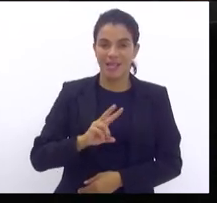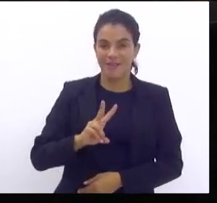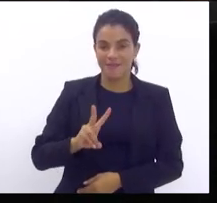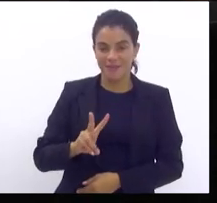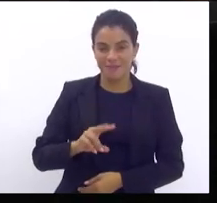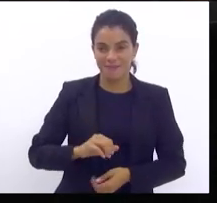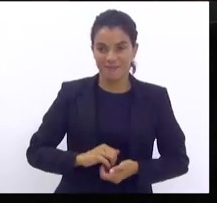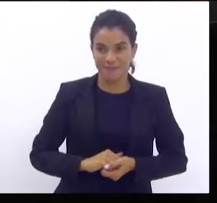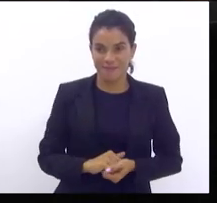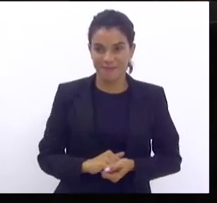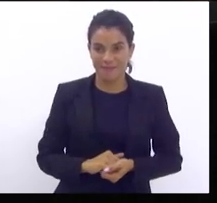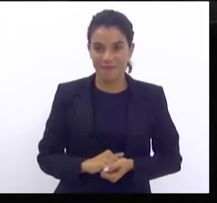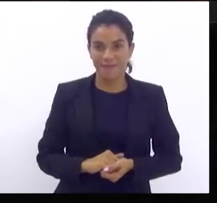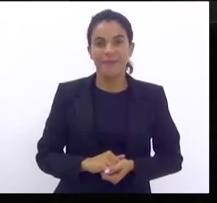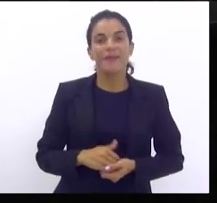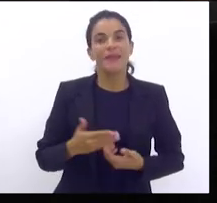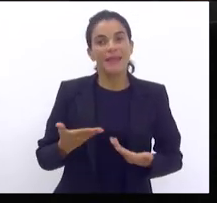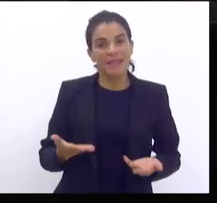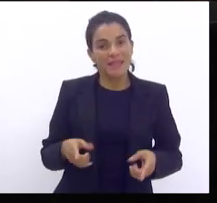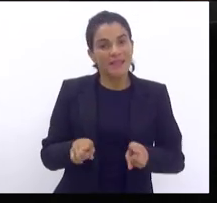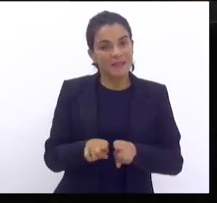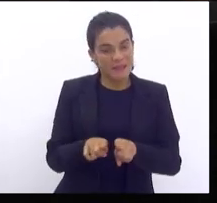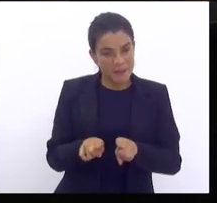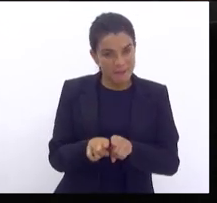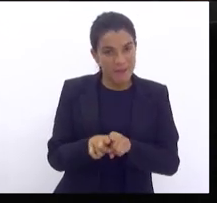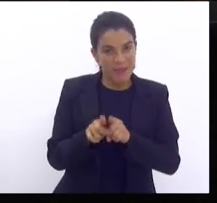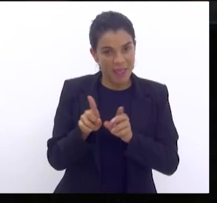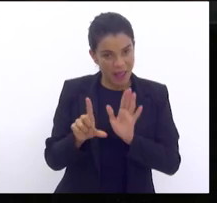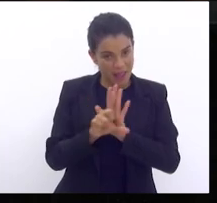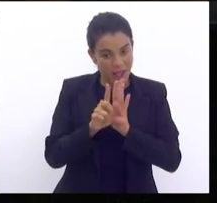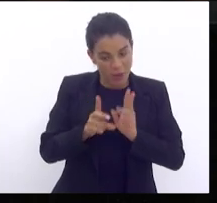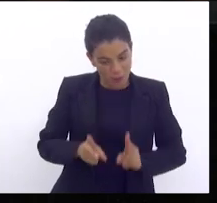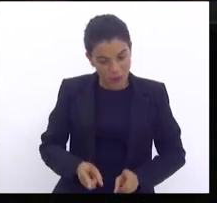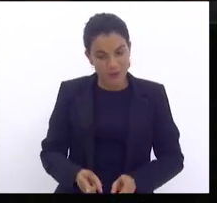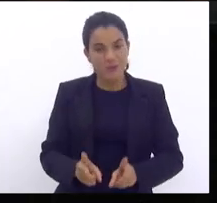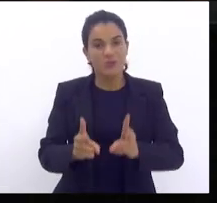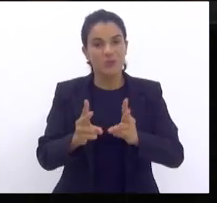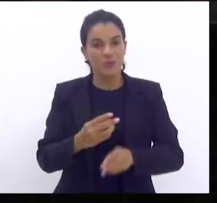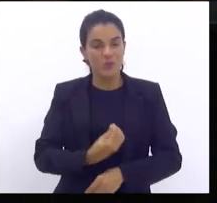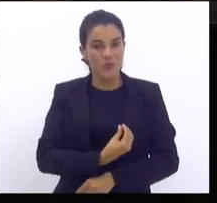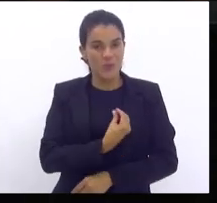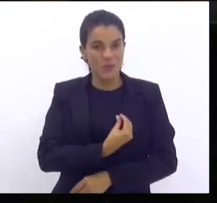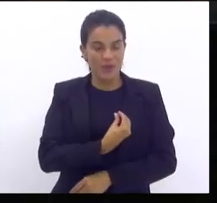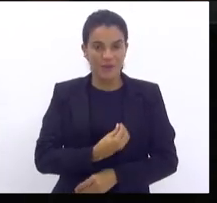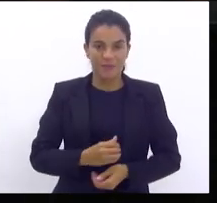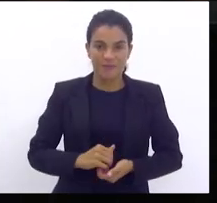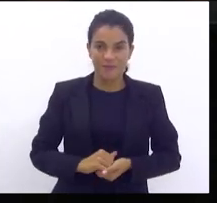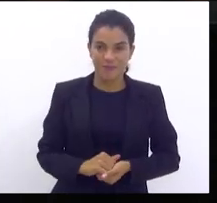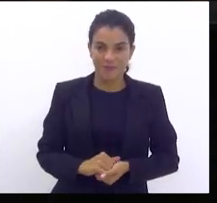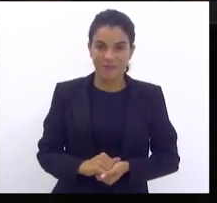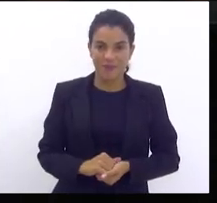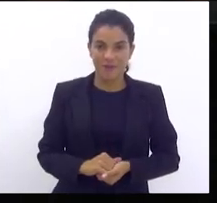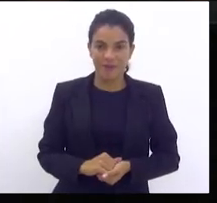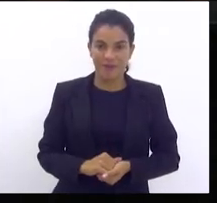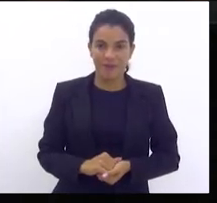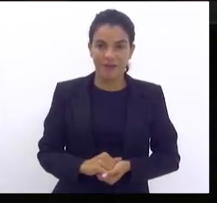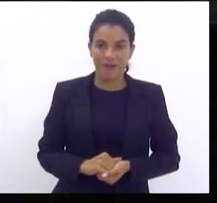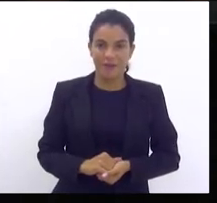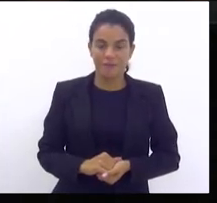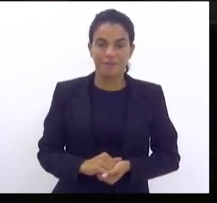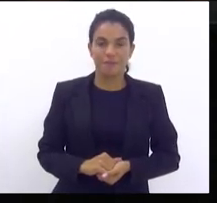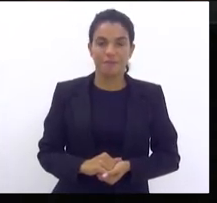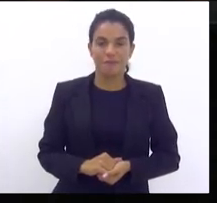CRLV e esta lei Continua em vigor Continua em vigor e